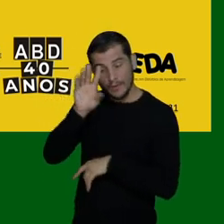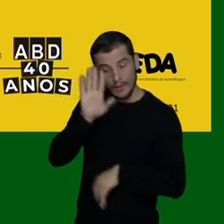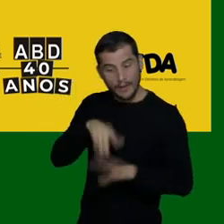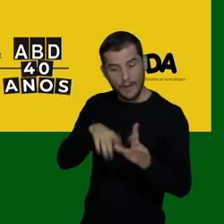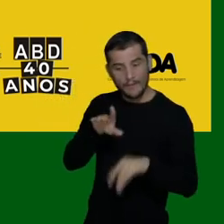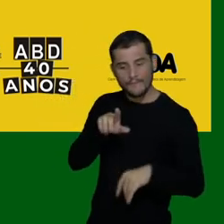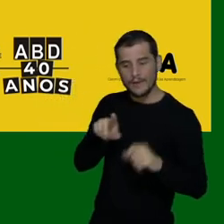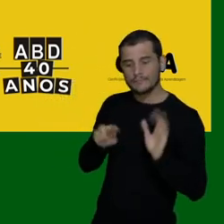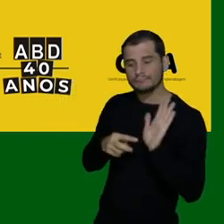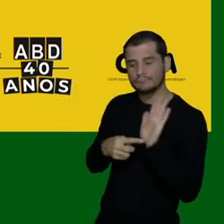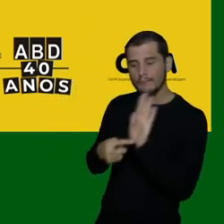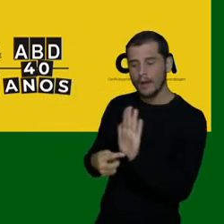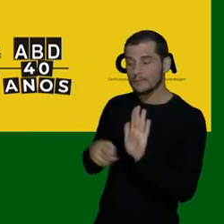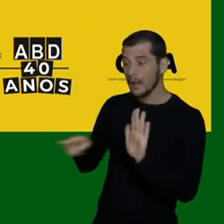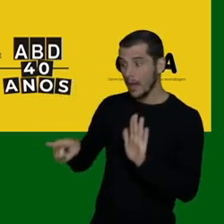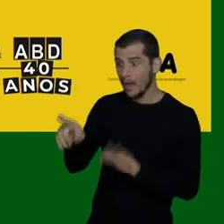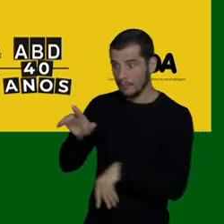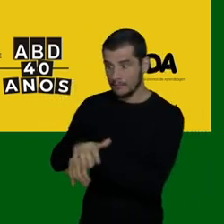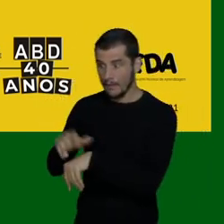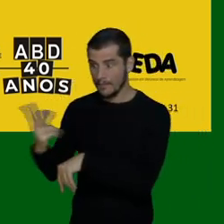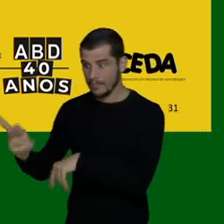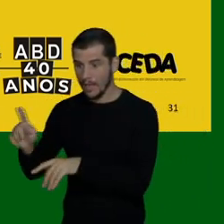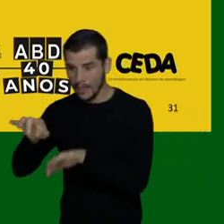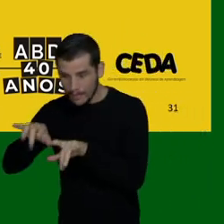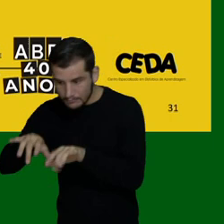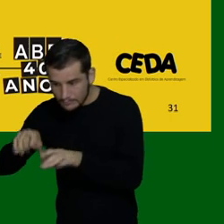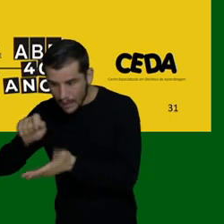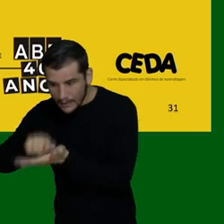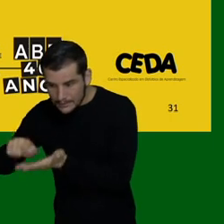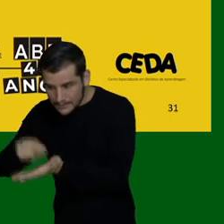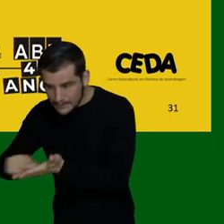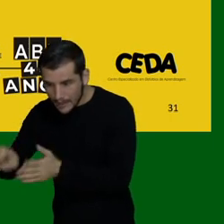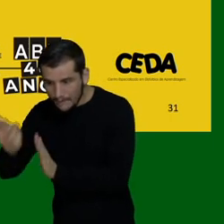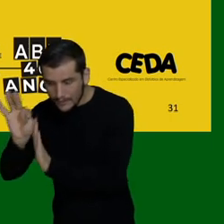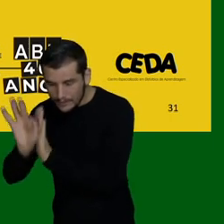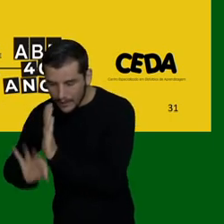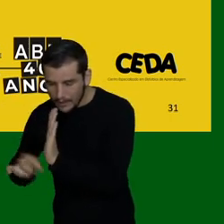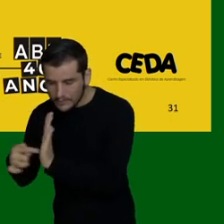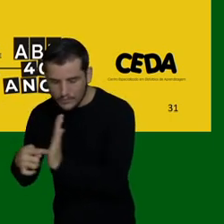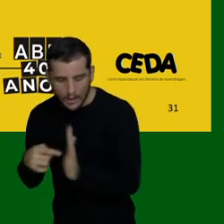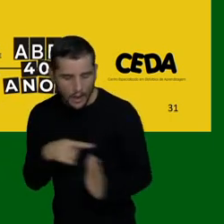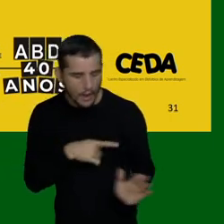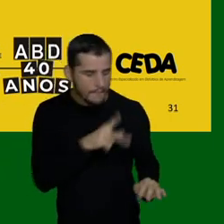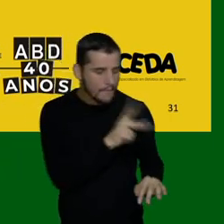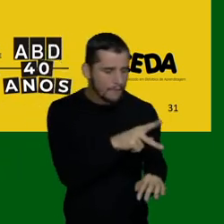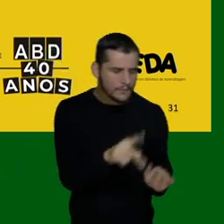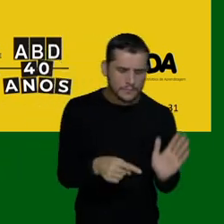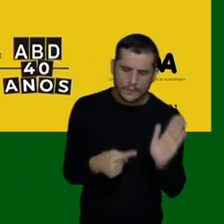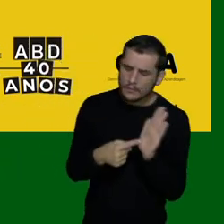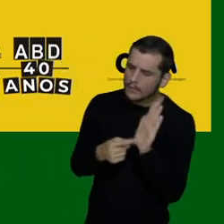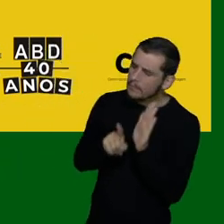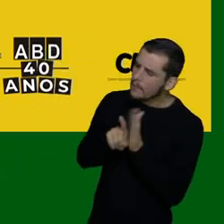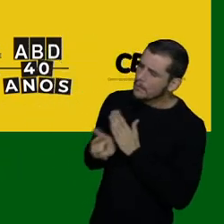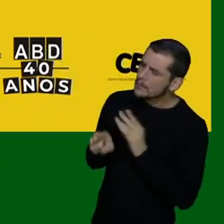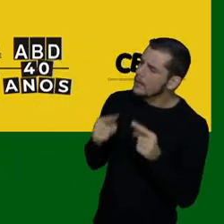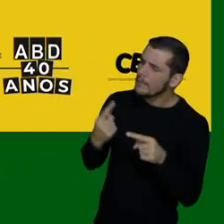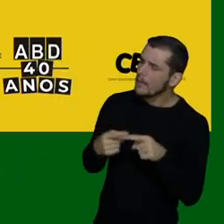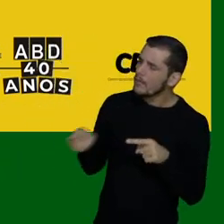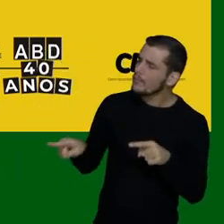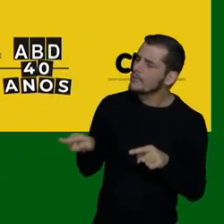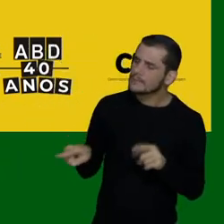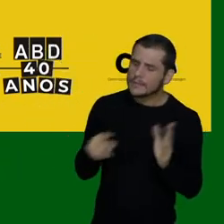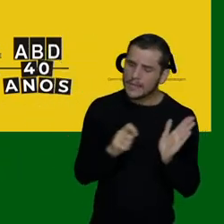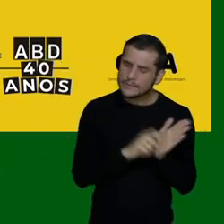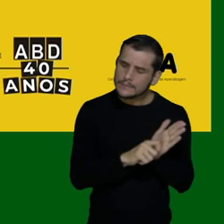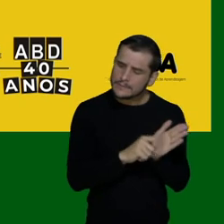aqui você sabia você estudou que aí você V na hora porque o oral deles é excelente né Então mas ele